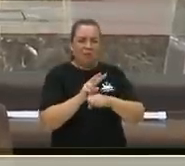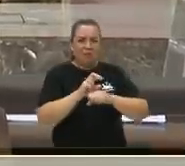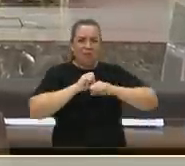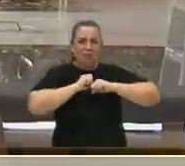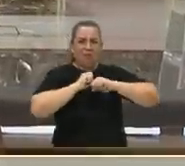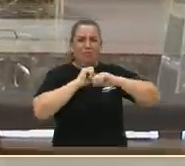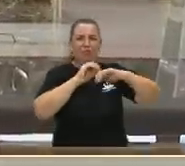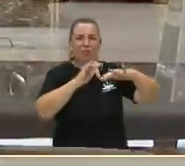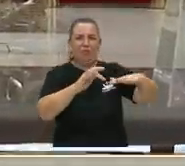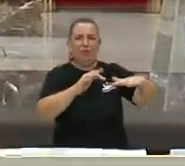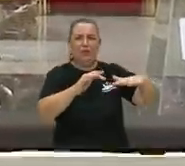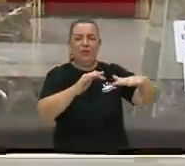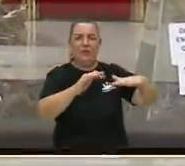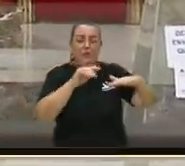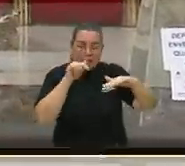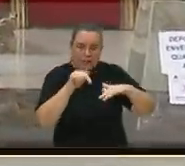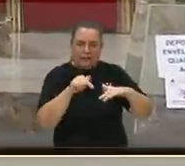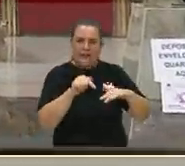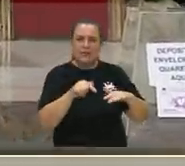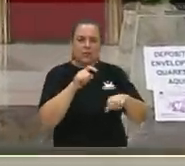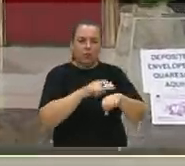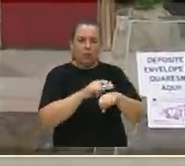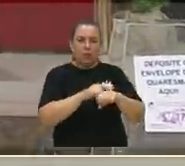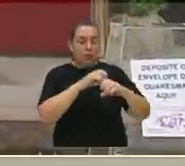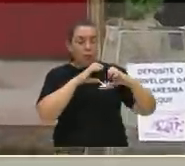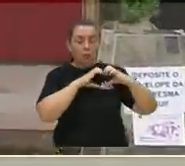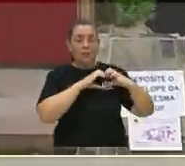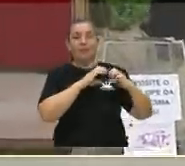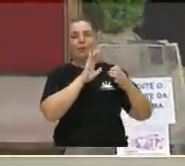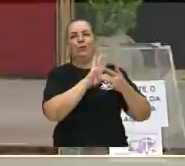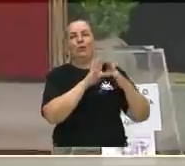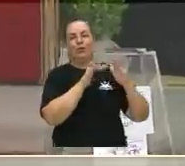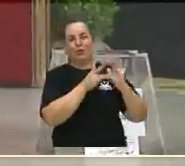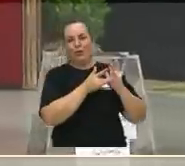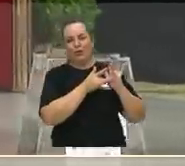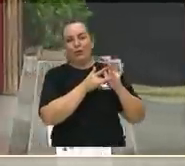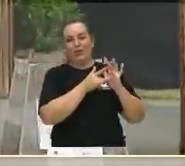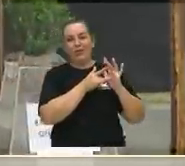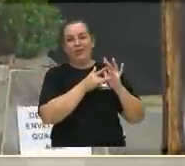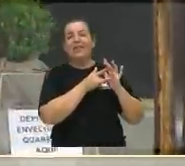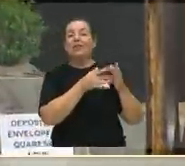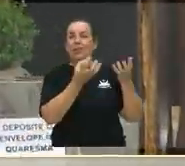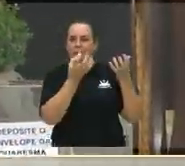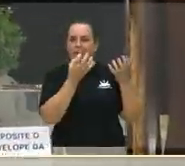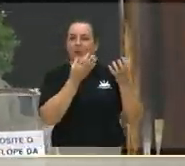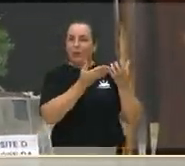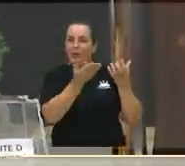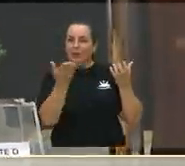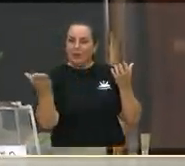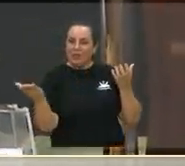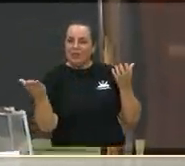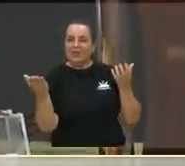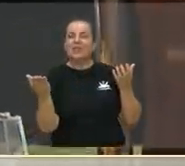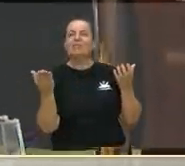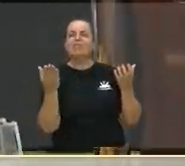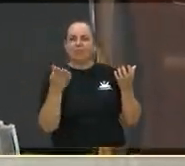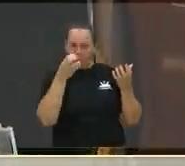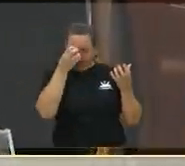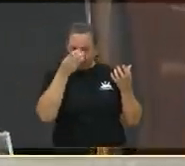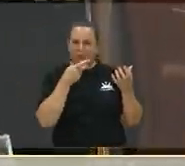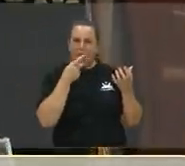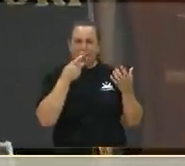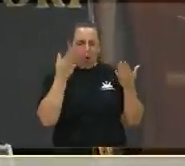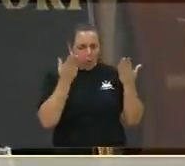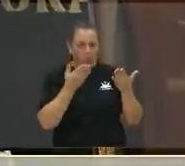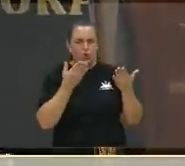exatamente nesse coração de jesus o que eu quero exortados a